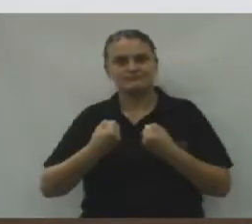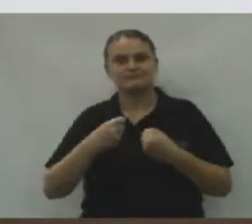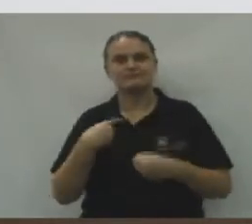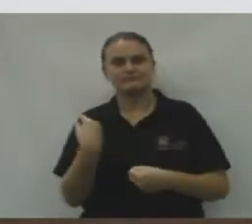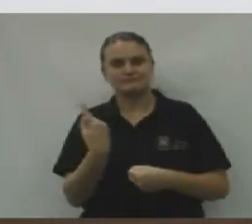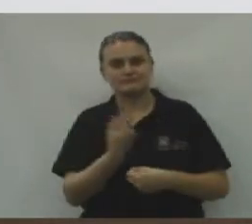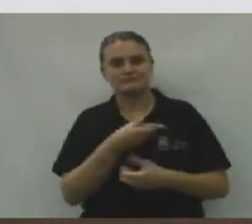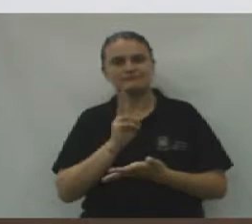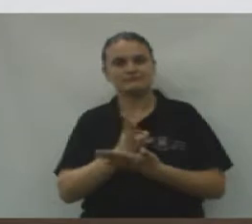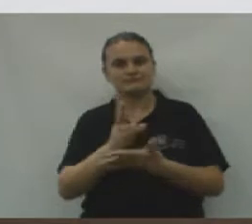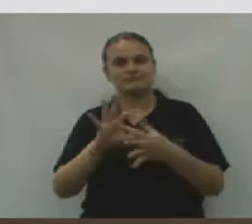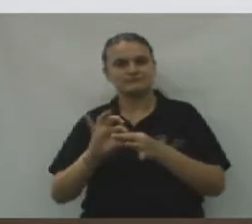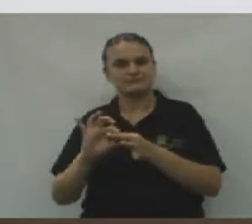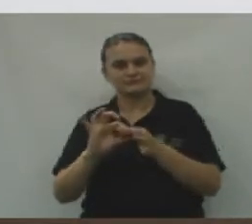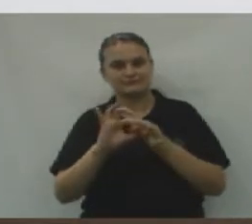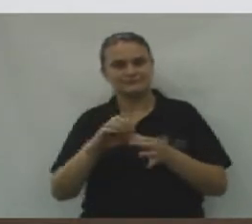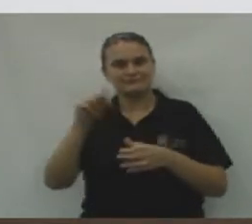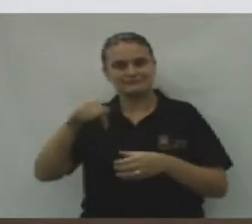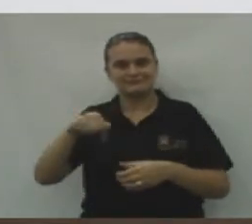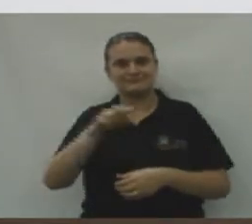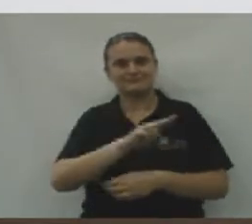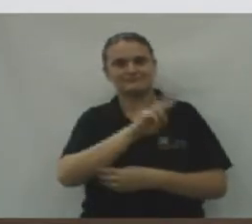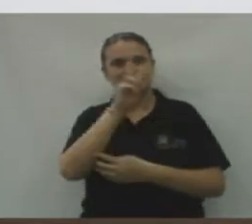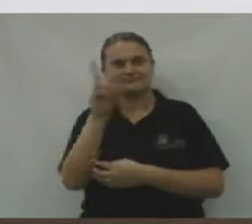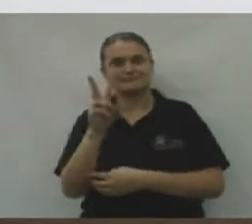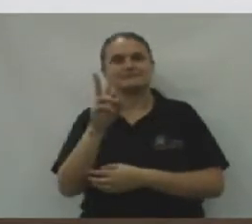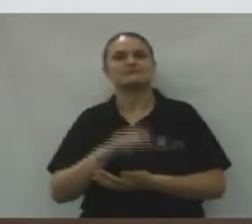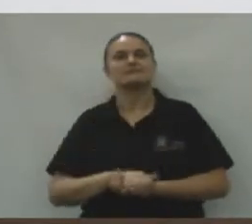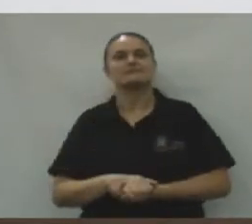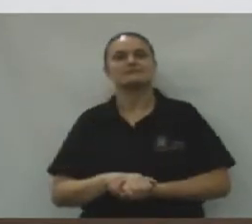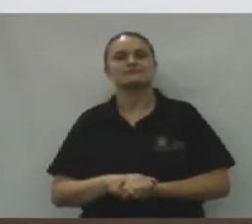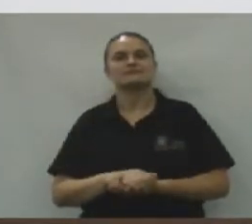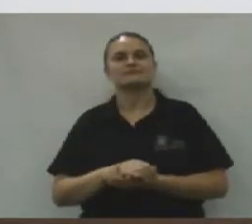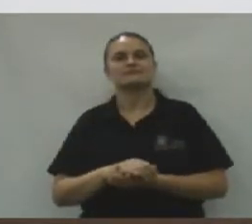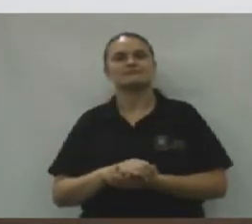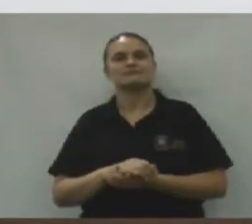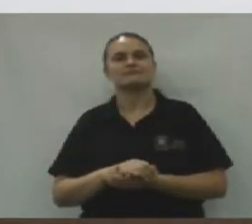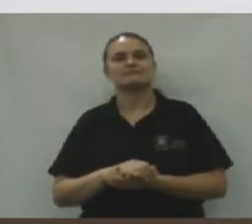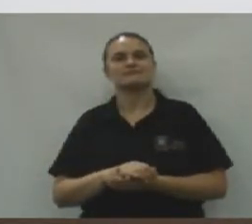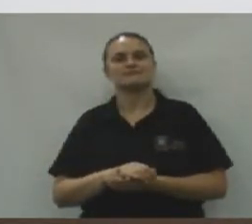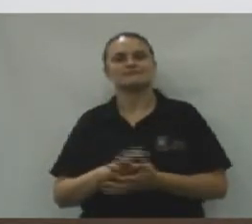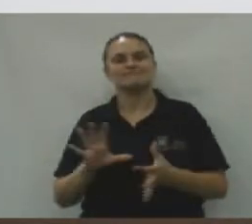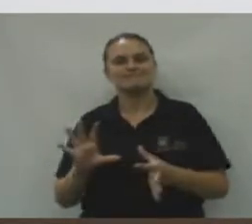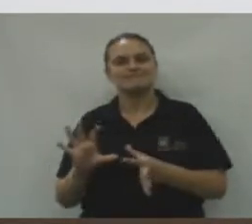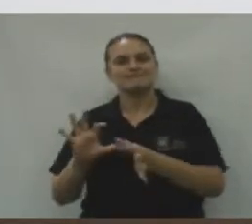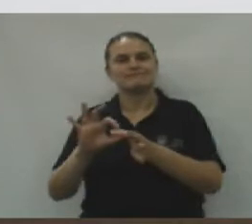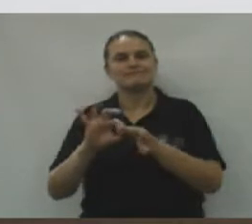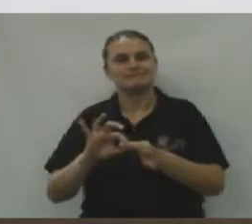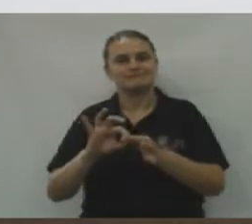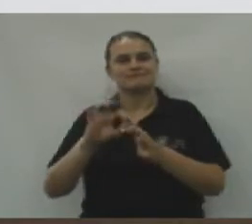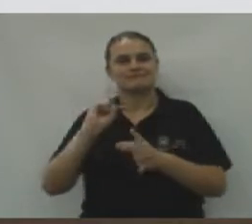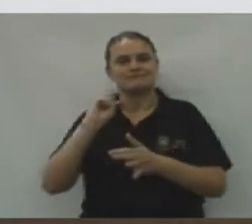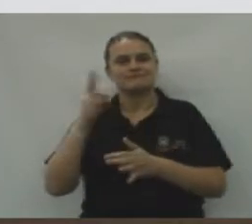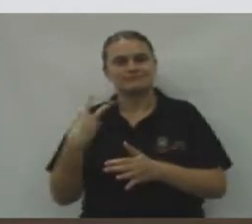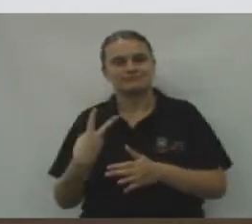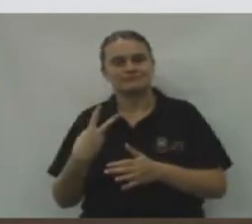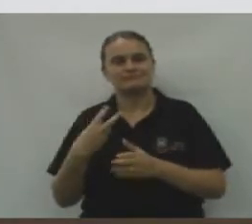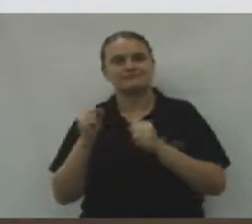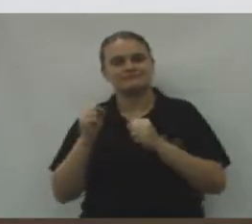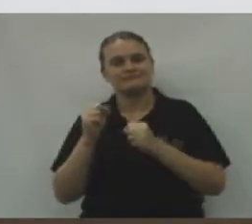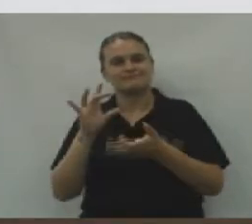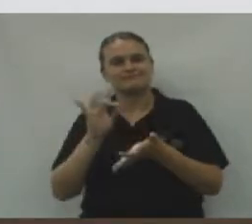união, união da vitória. Né? E essa união dos vereadores fez com que nós pudéssemos, aí, num